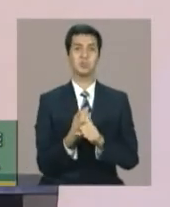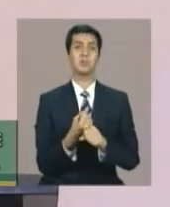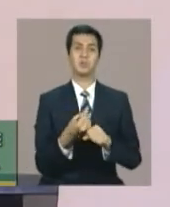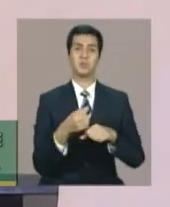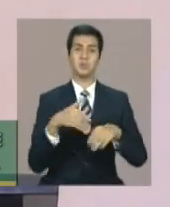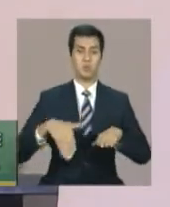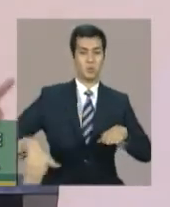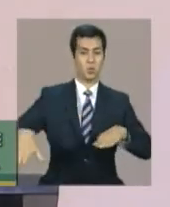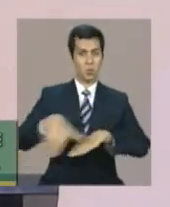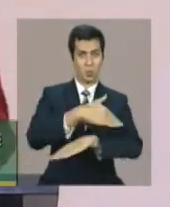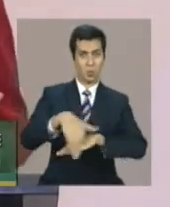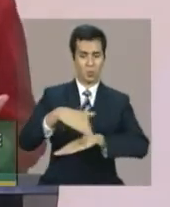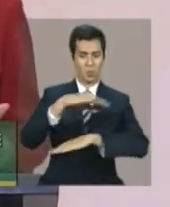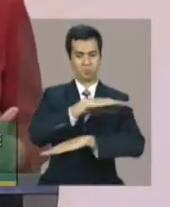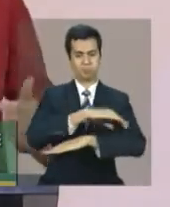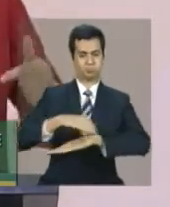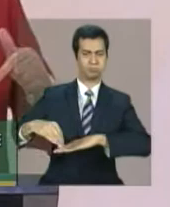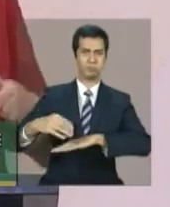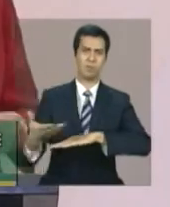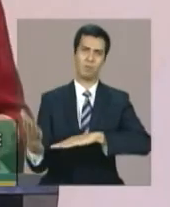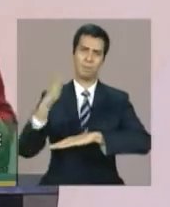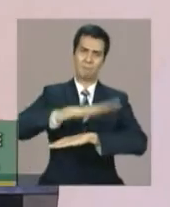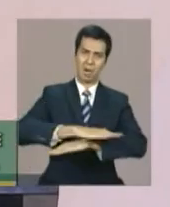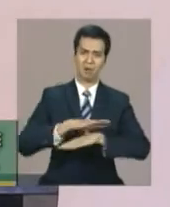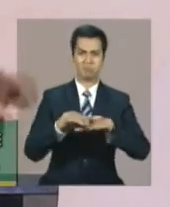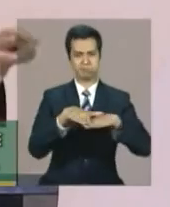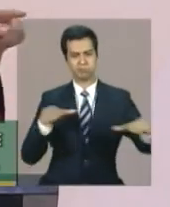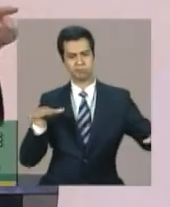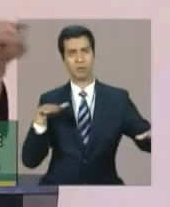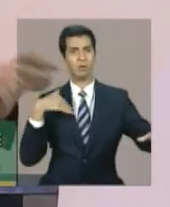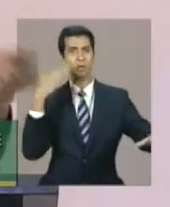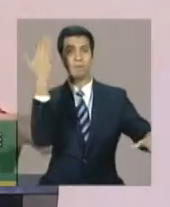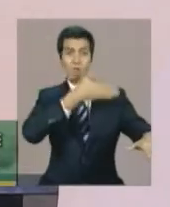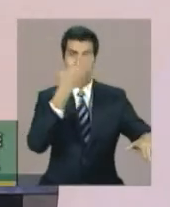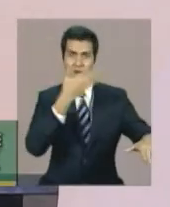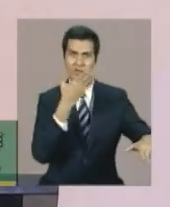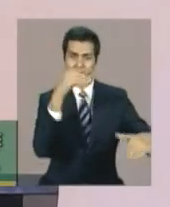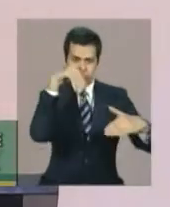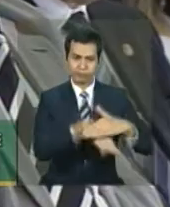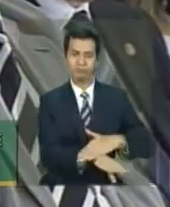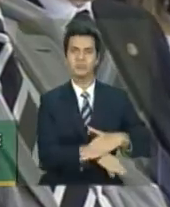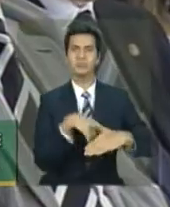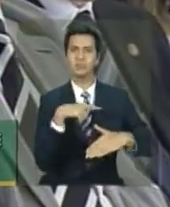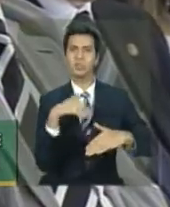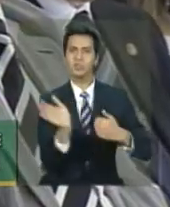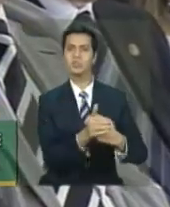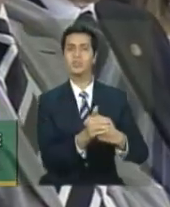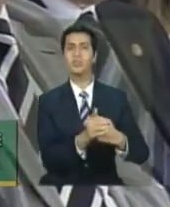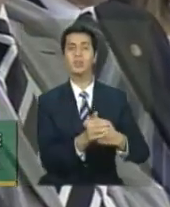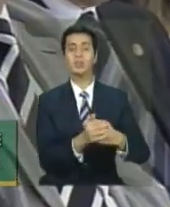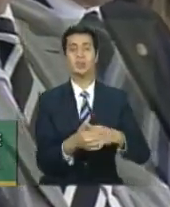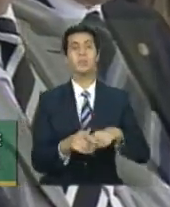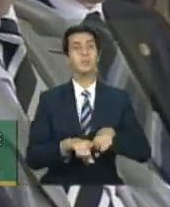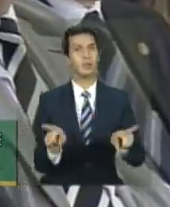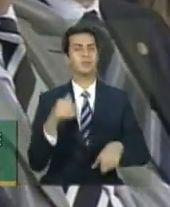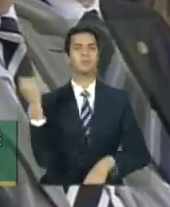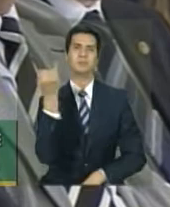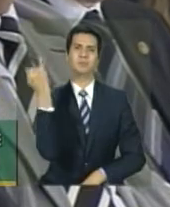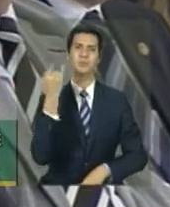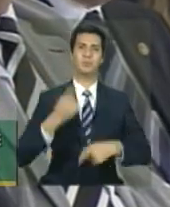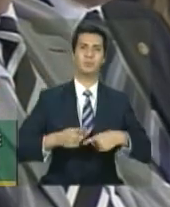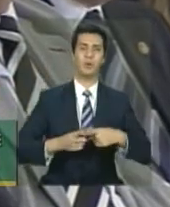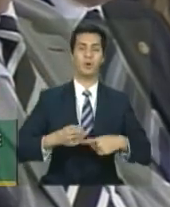tem razão, ela aparece nos dados de saúde pública, no fato que nós não vamos ter